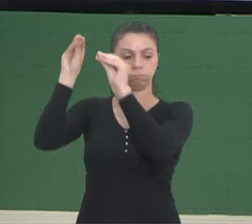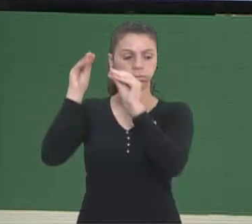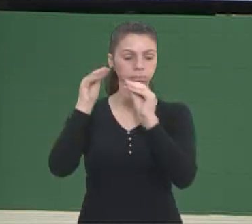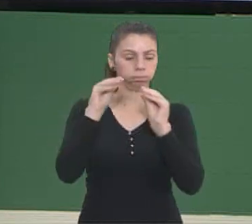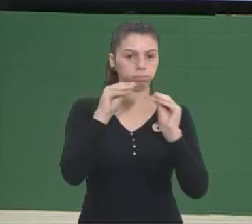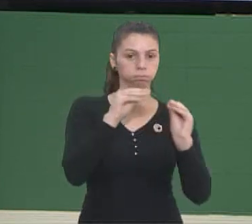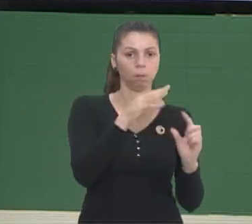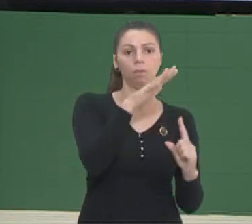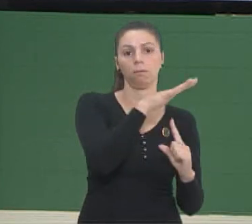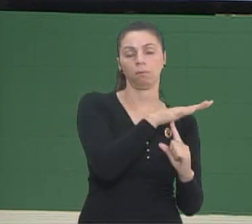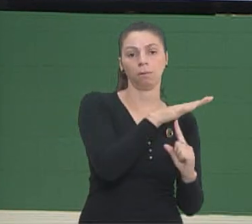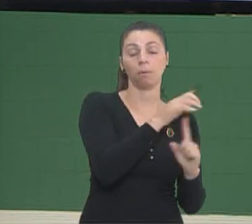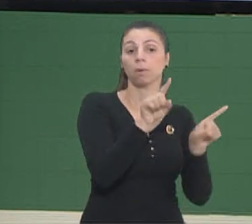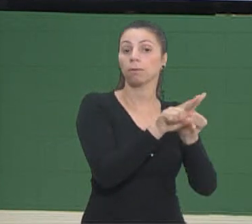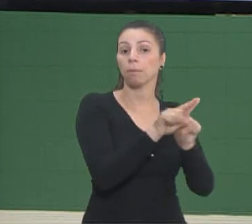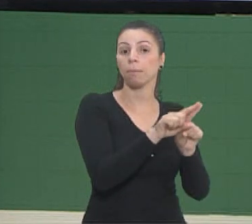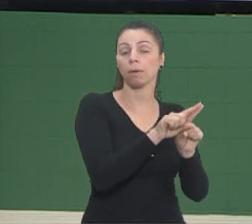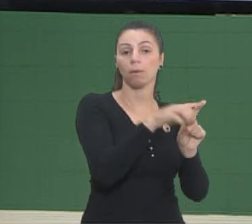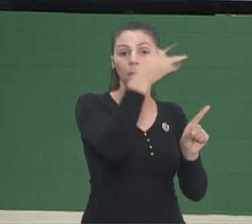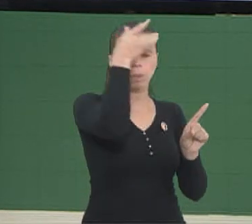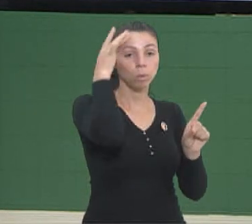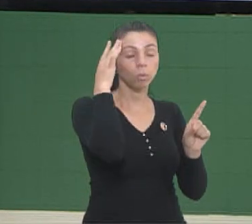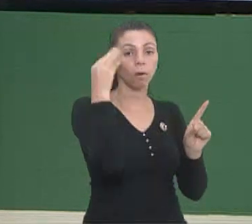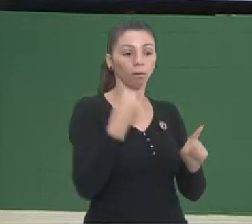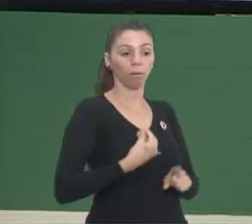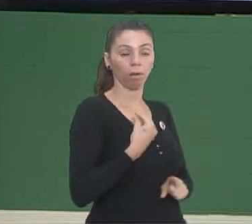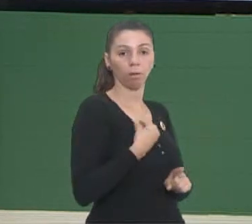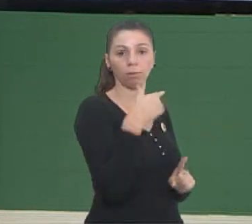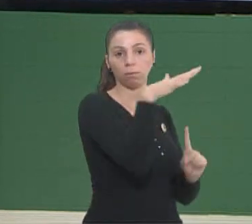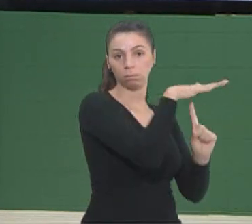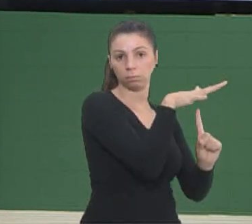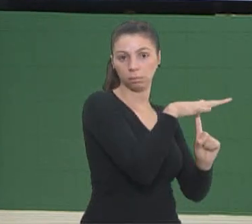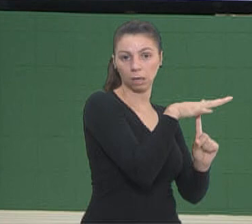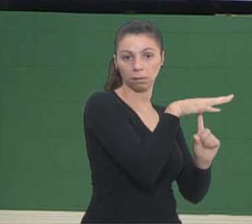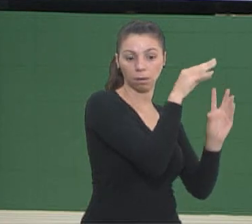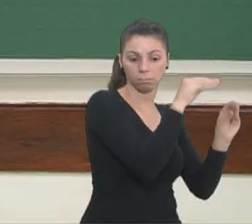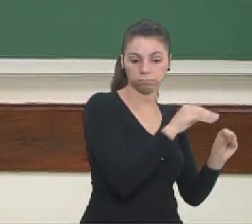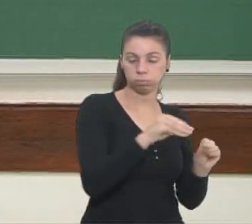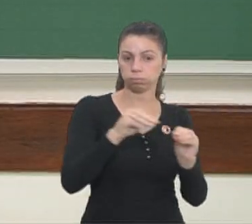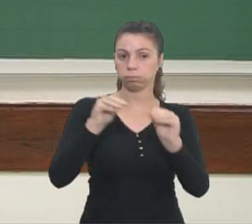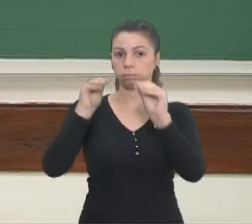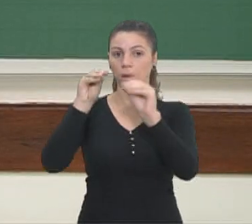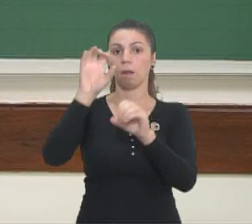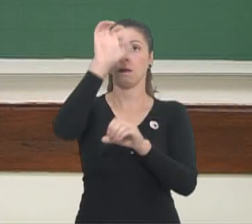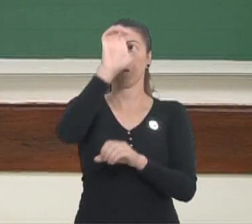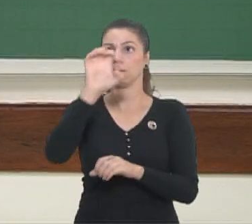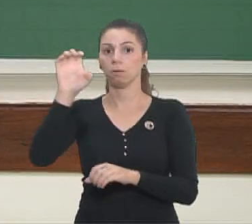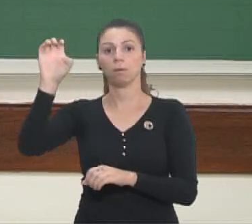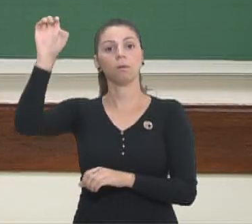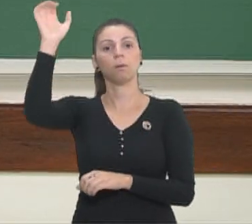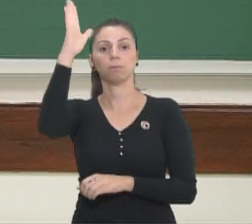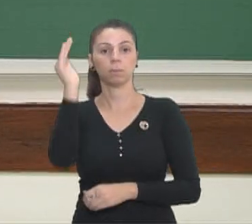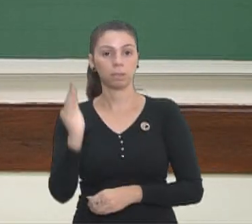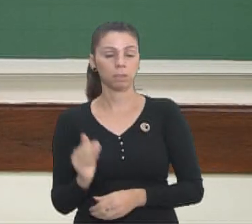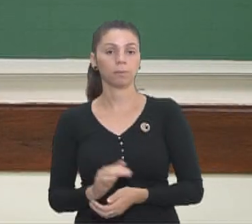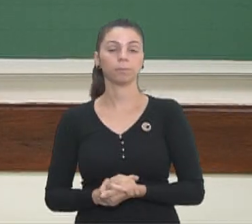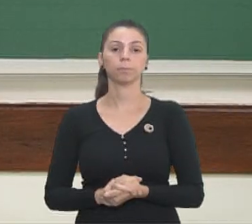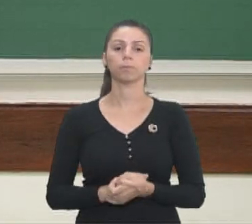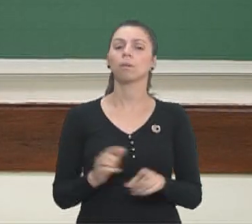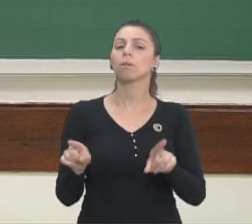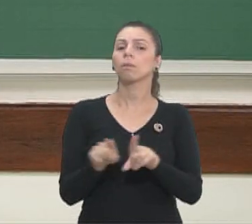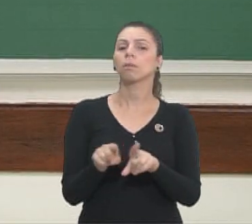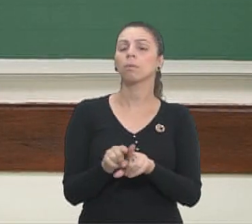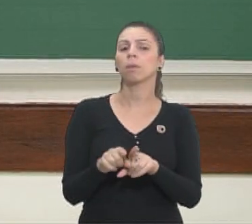de paranaenses para outras regiões do Brasil. Mas temos também uma situação de